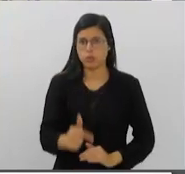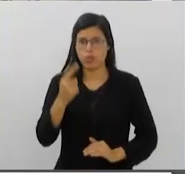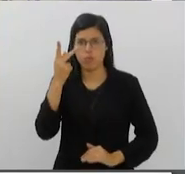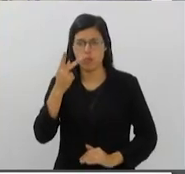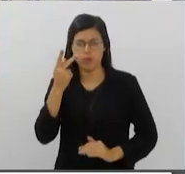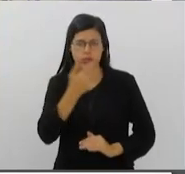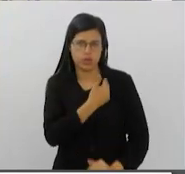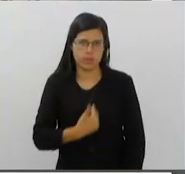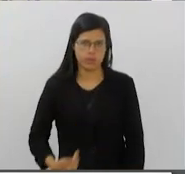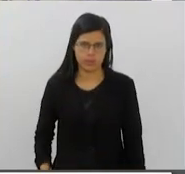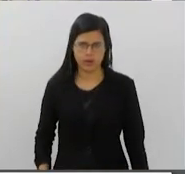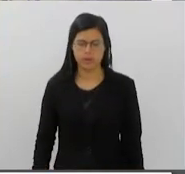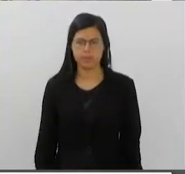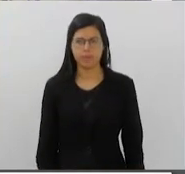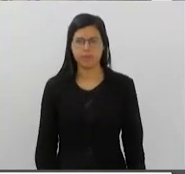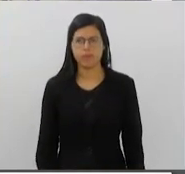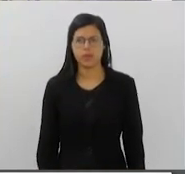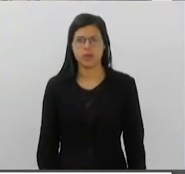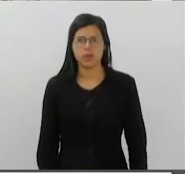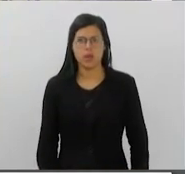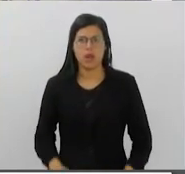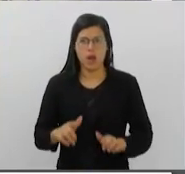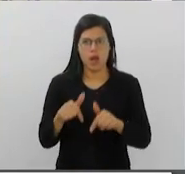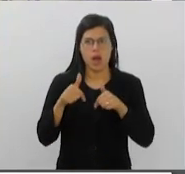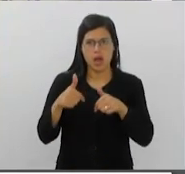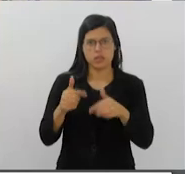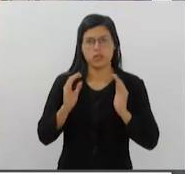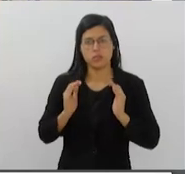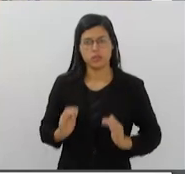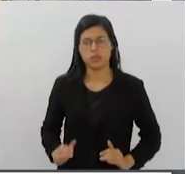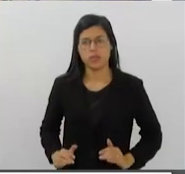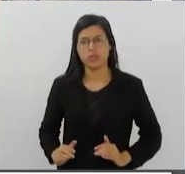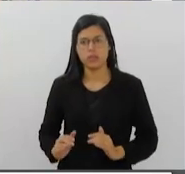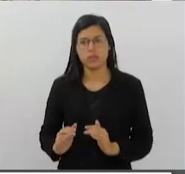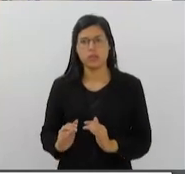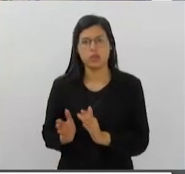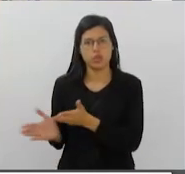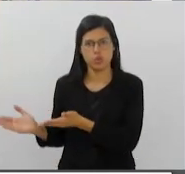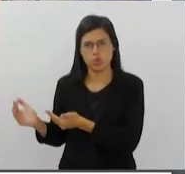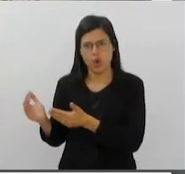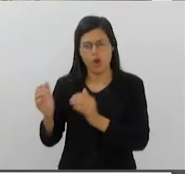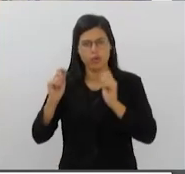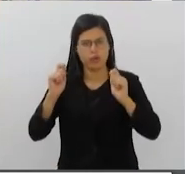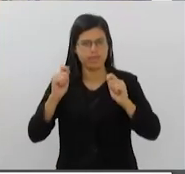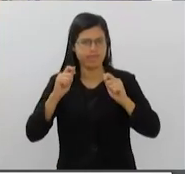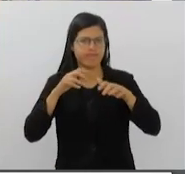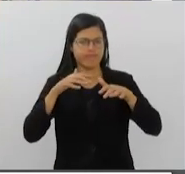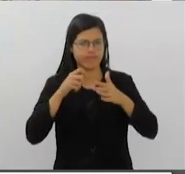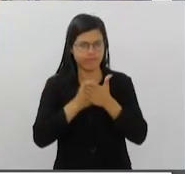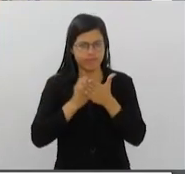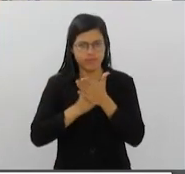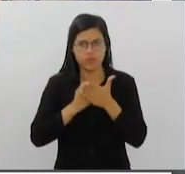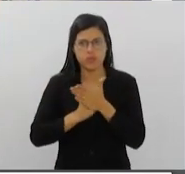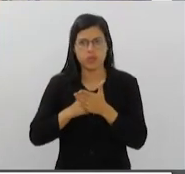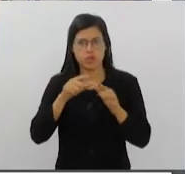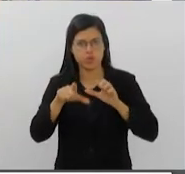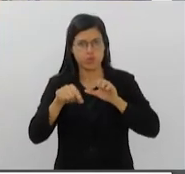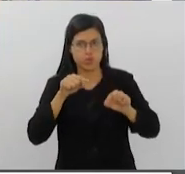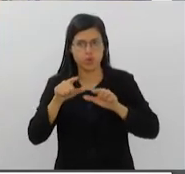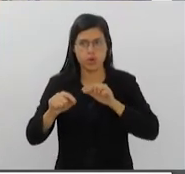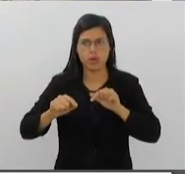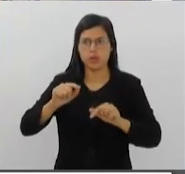políticas públicas. E aí, nesse sentido, a Ação da Cidadania, através de jovens ativistas que foram selecionados para integrar o